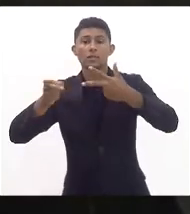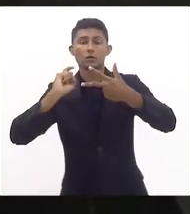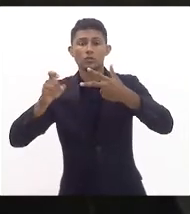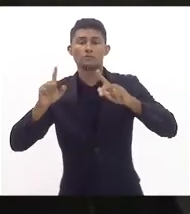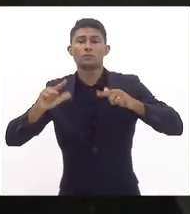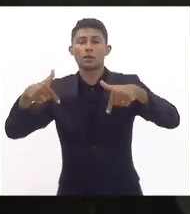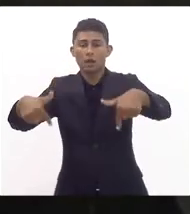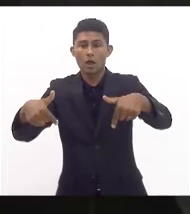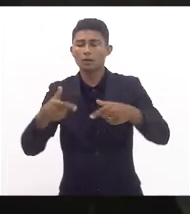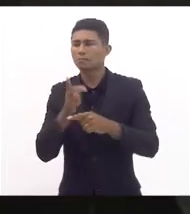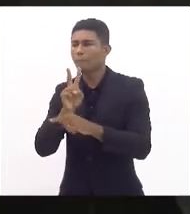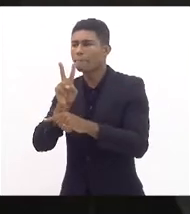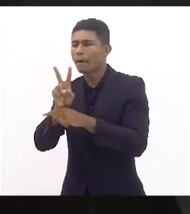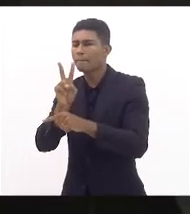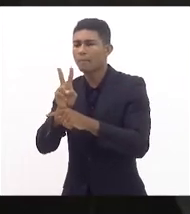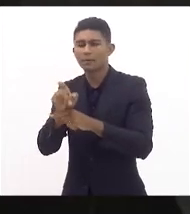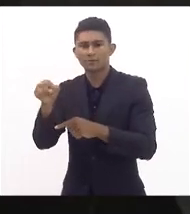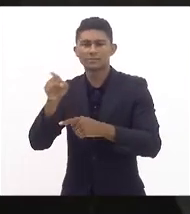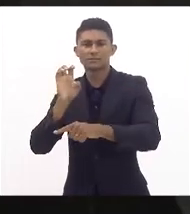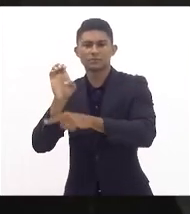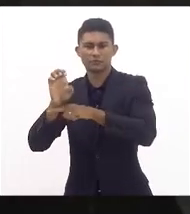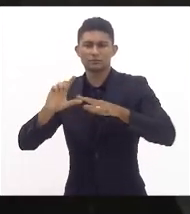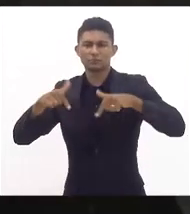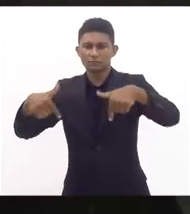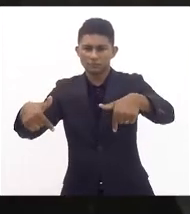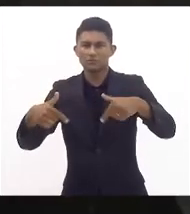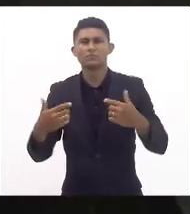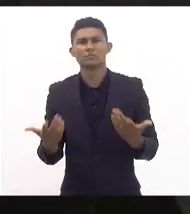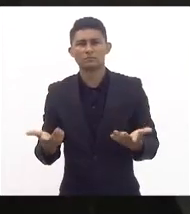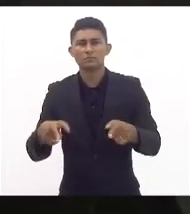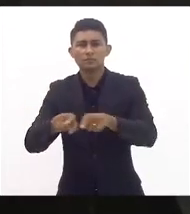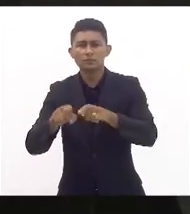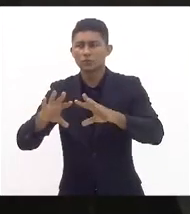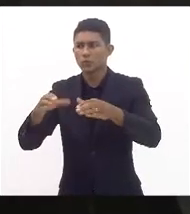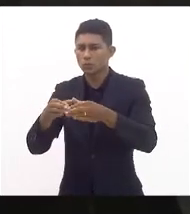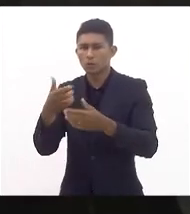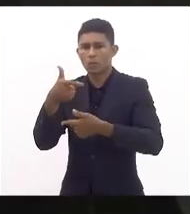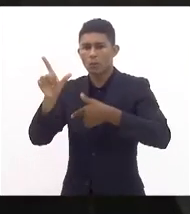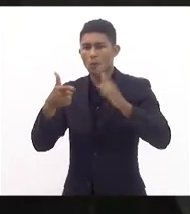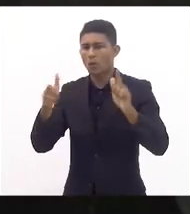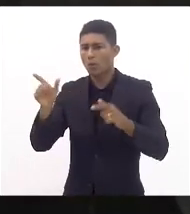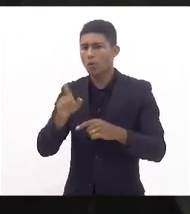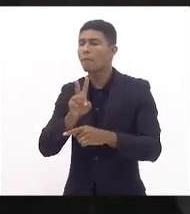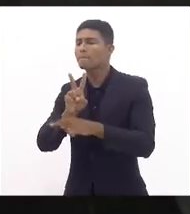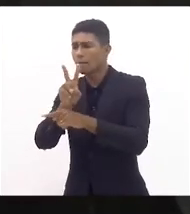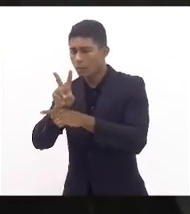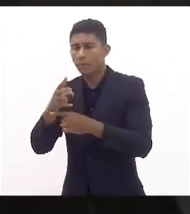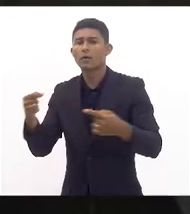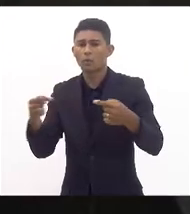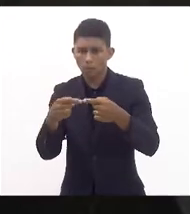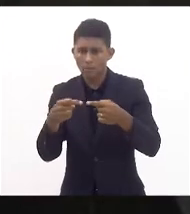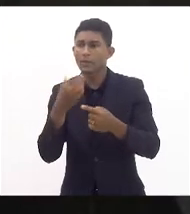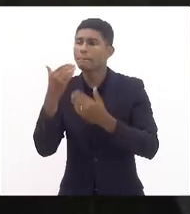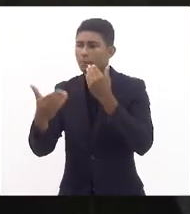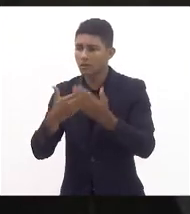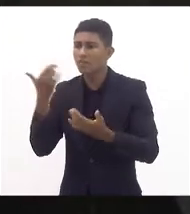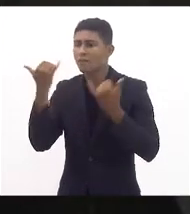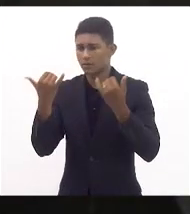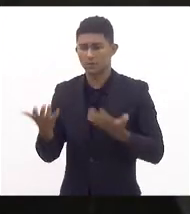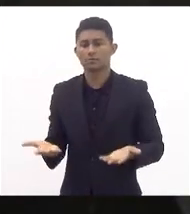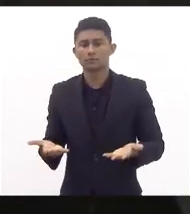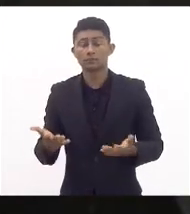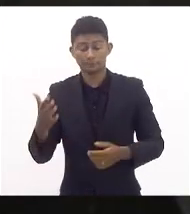Executivo estadual, de suas autarquias e de suas fundações. Eu recebi no meu